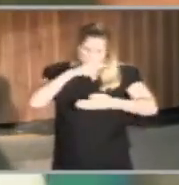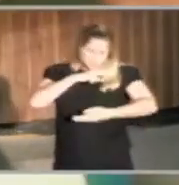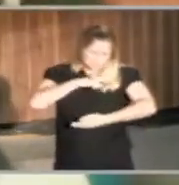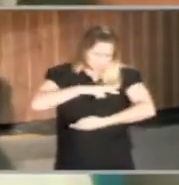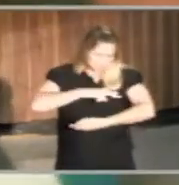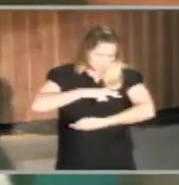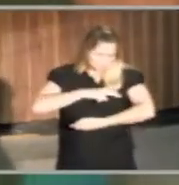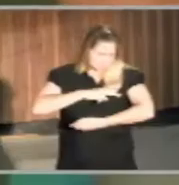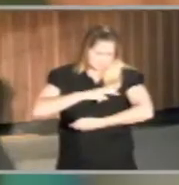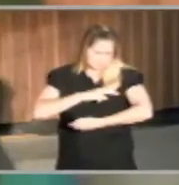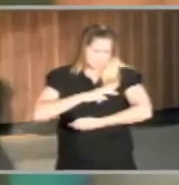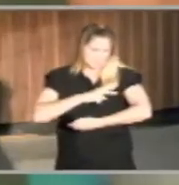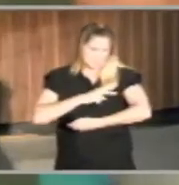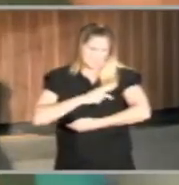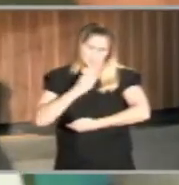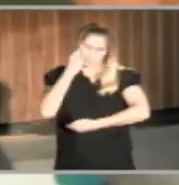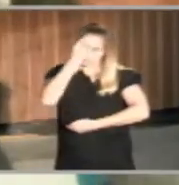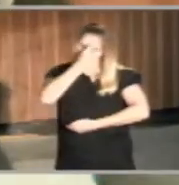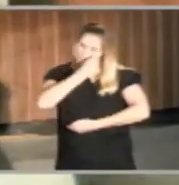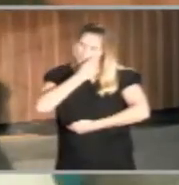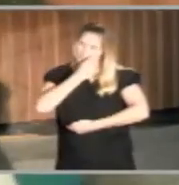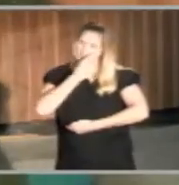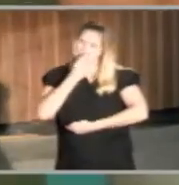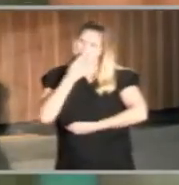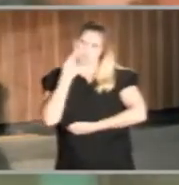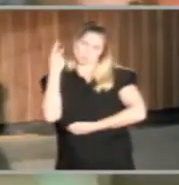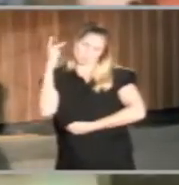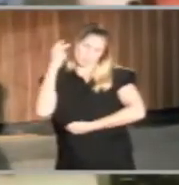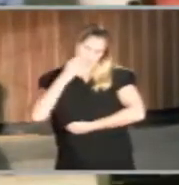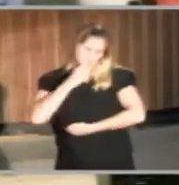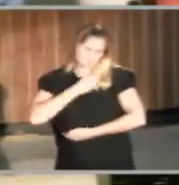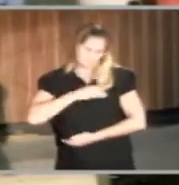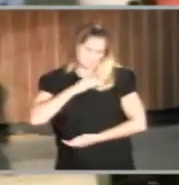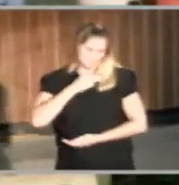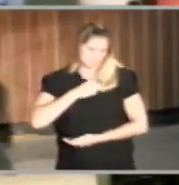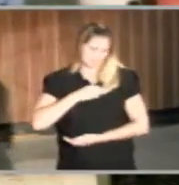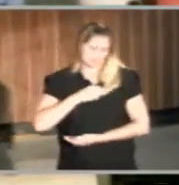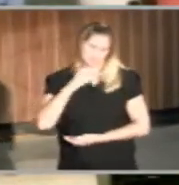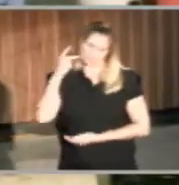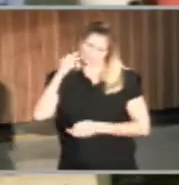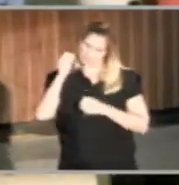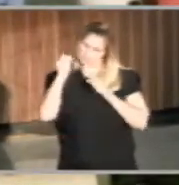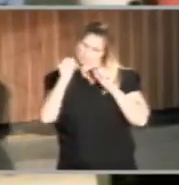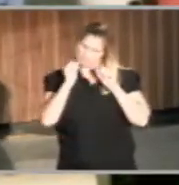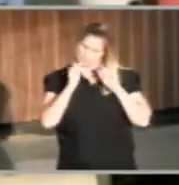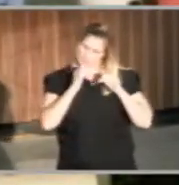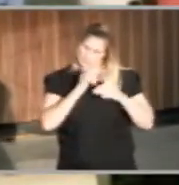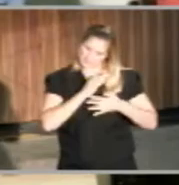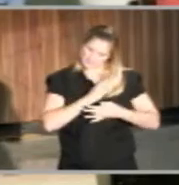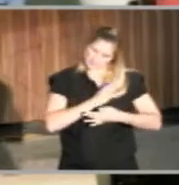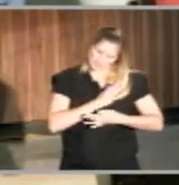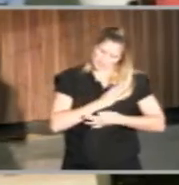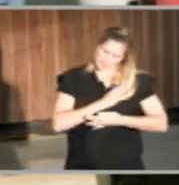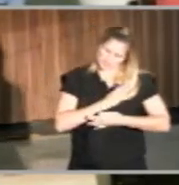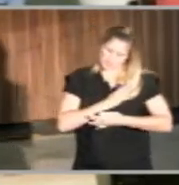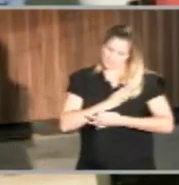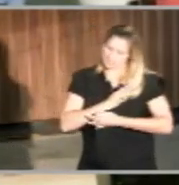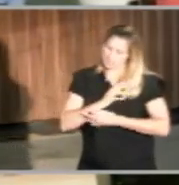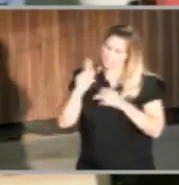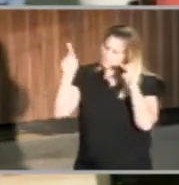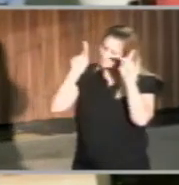ela levante o seu rosto, demonstre a tua misericórdia, a tua bênção, a tua paz, e que na medida em que